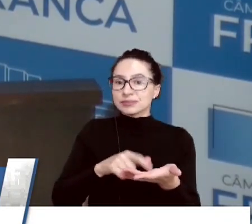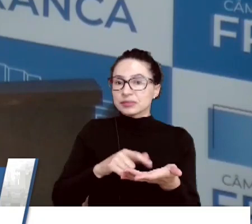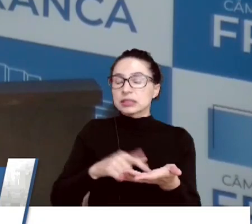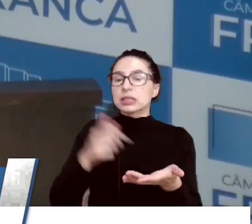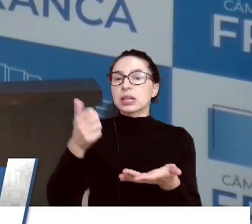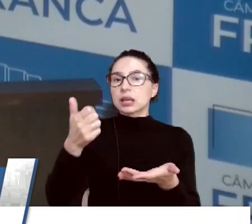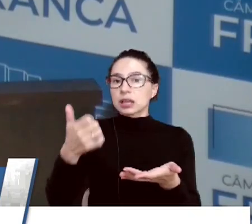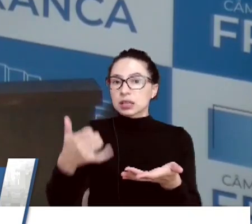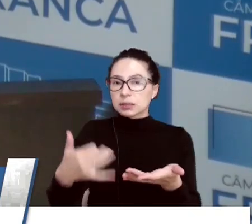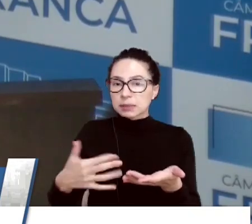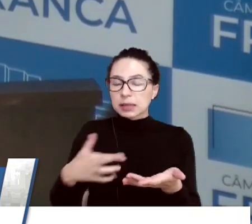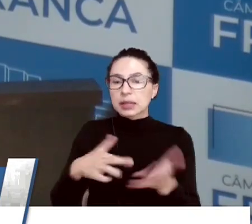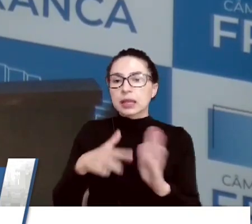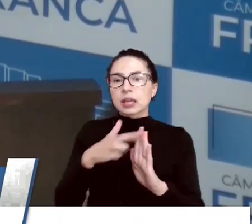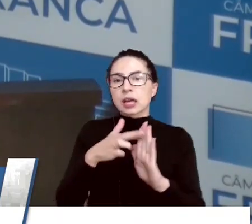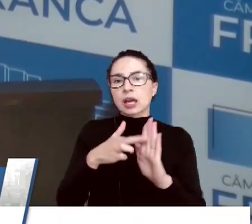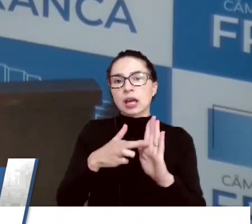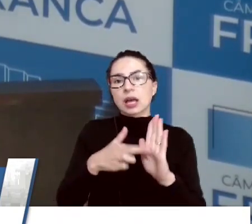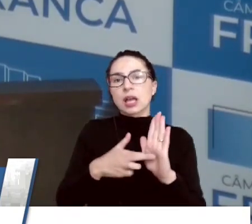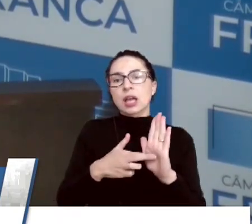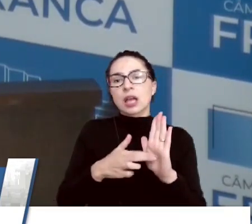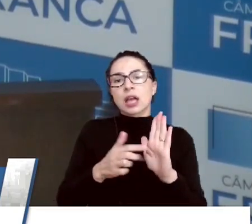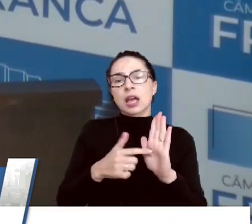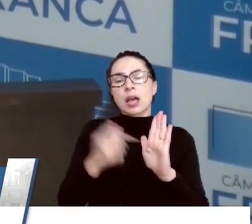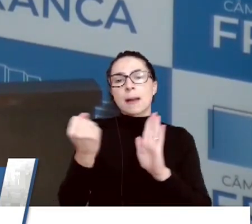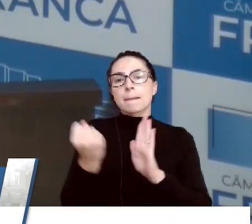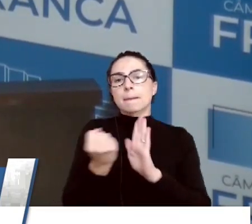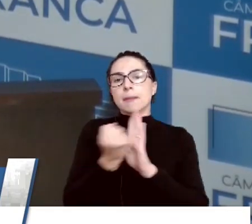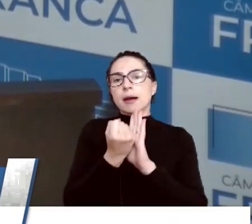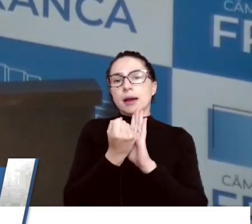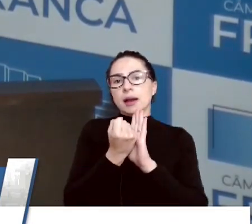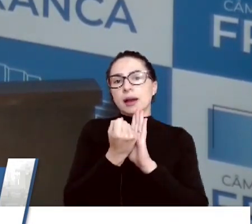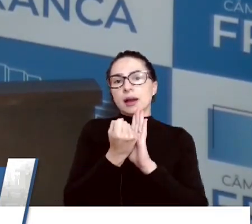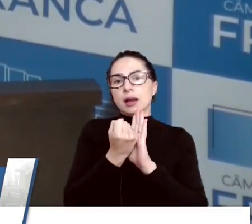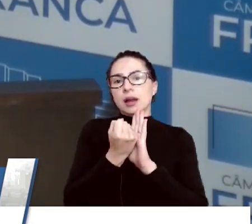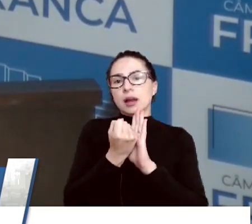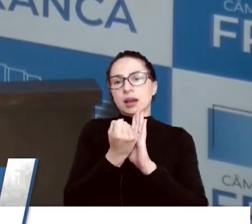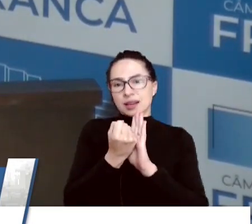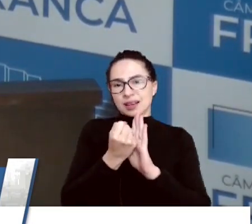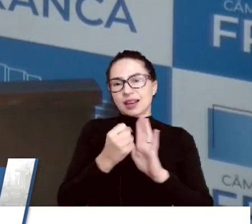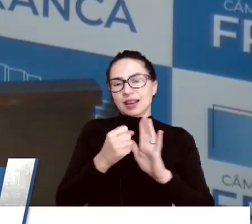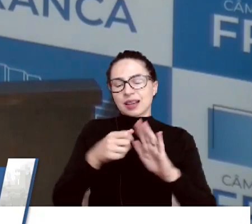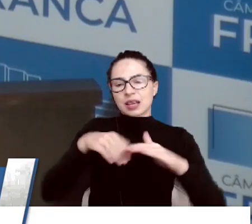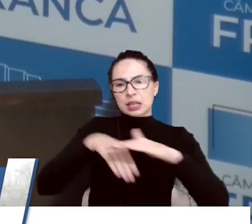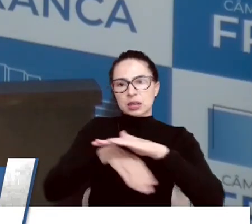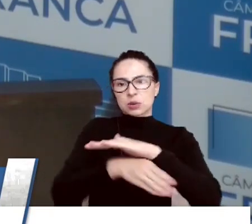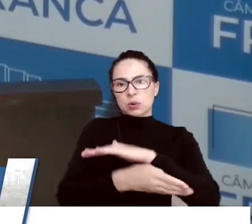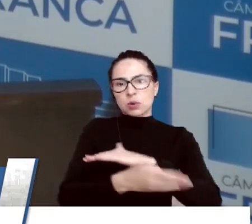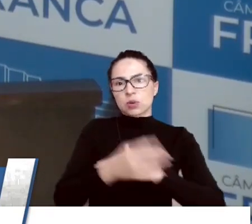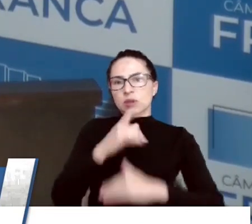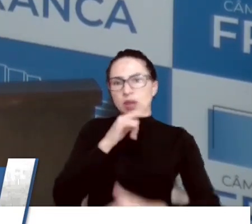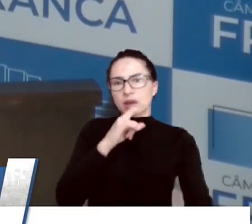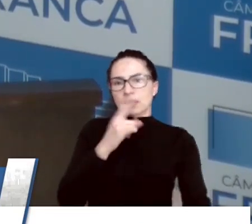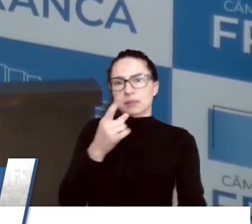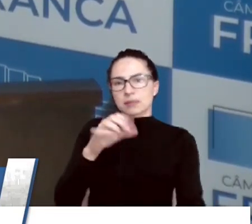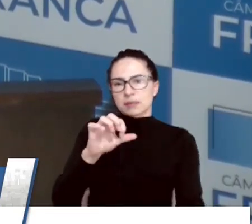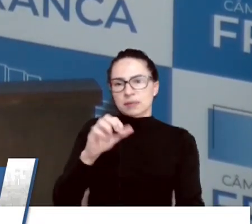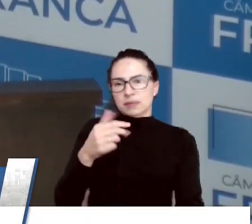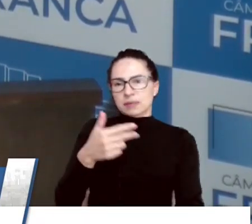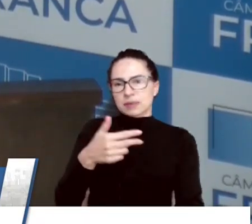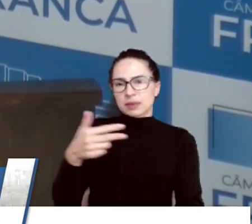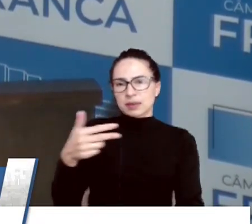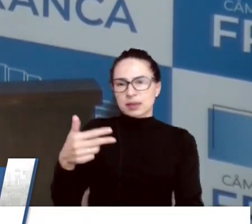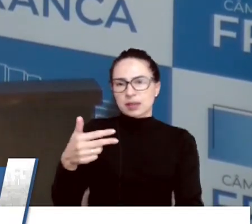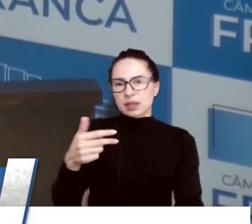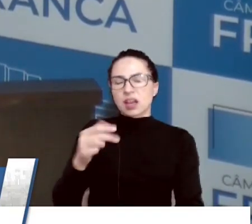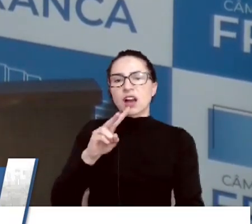tá, o que regulamenta o marco do esgoto e de água para 1933. João, nós vamos fazer a